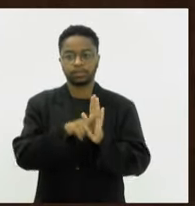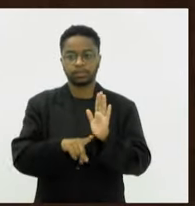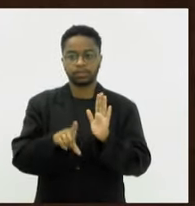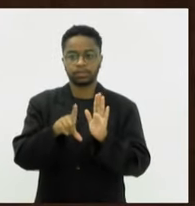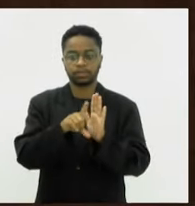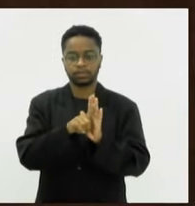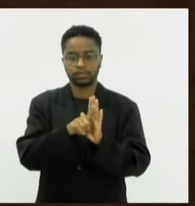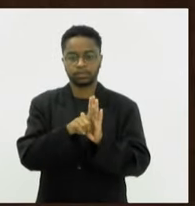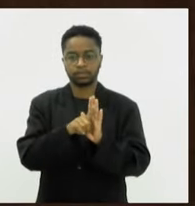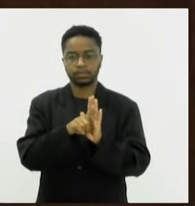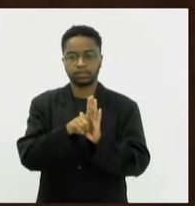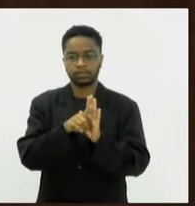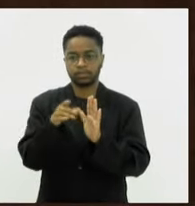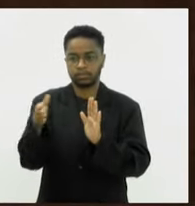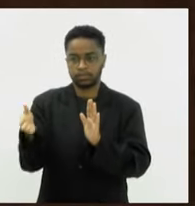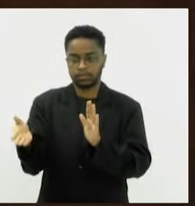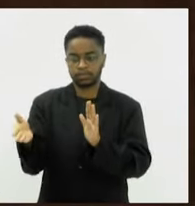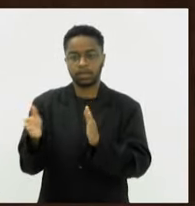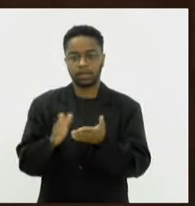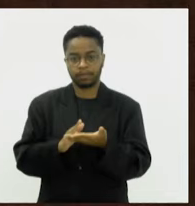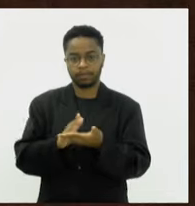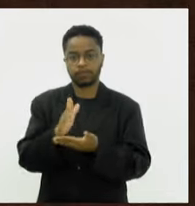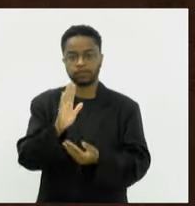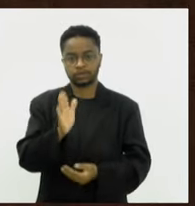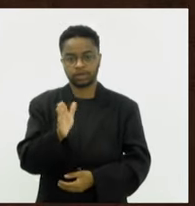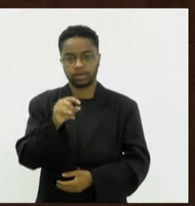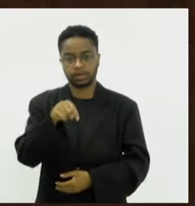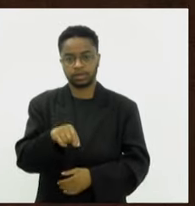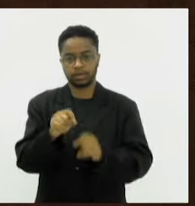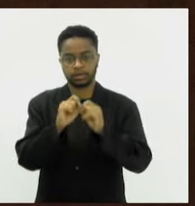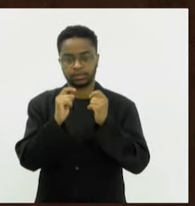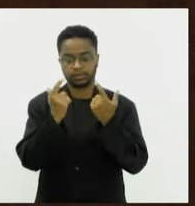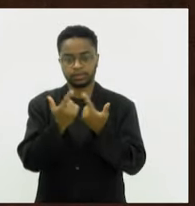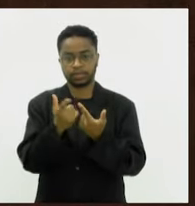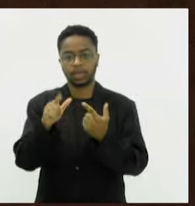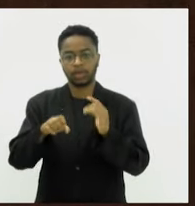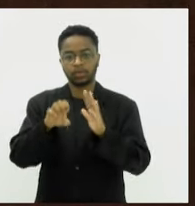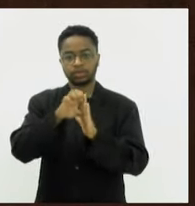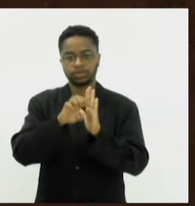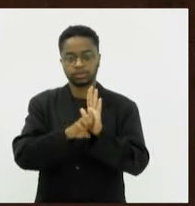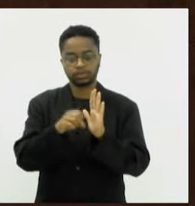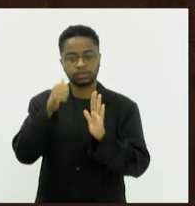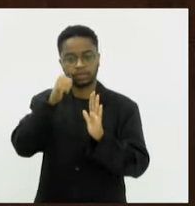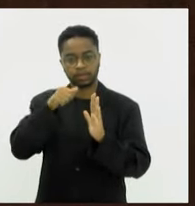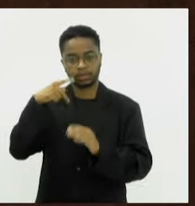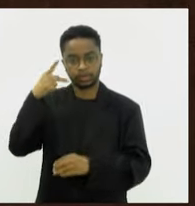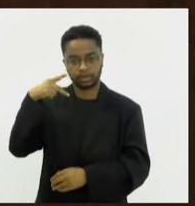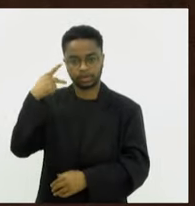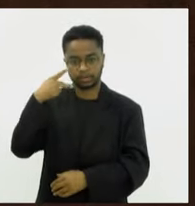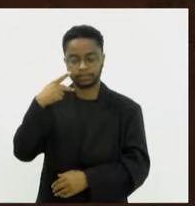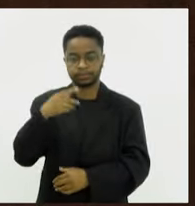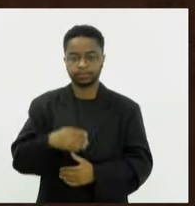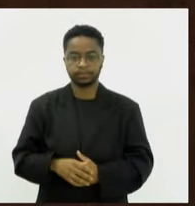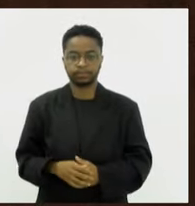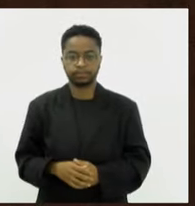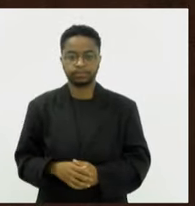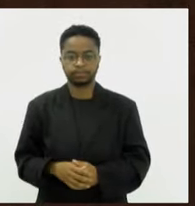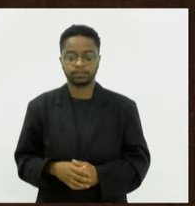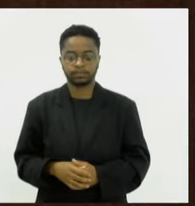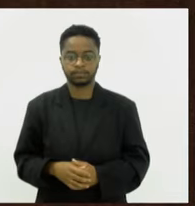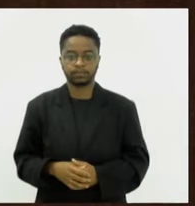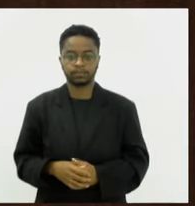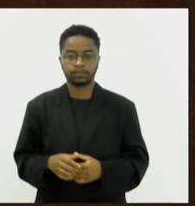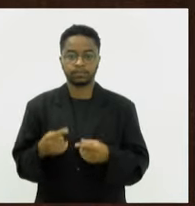Vossa Excelência até aprovou aqui nessa casa, que é o Estatuto da Mulher Parlamentar, que trazer um